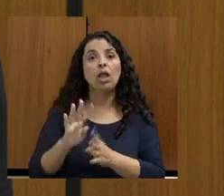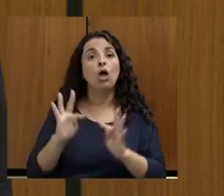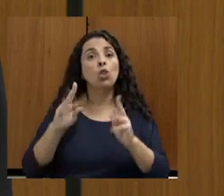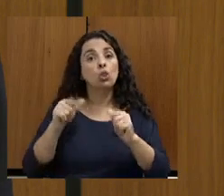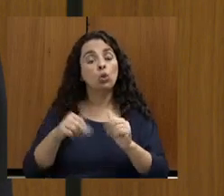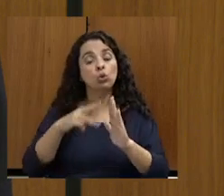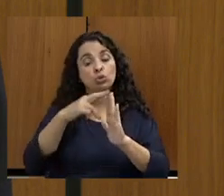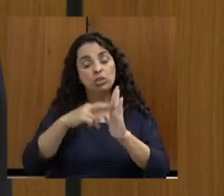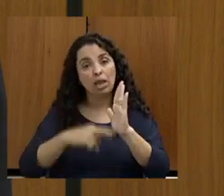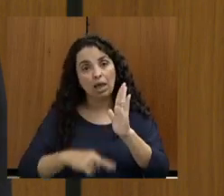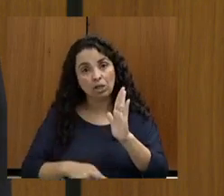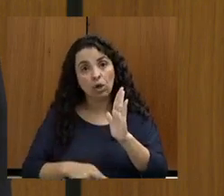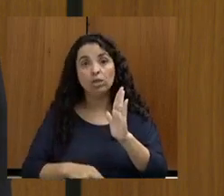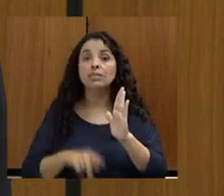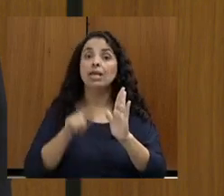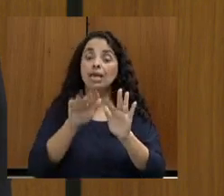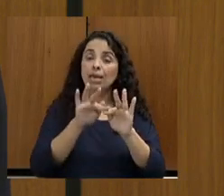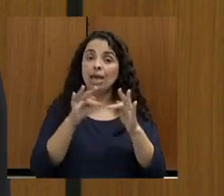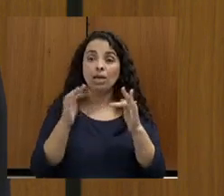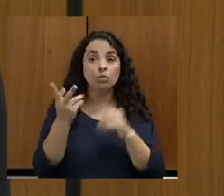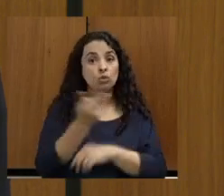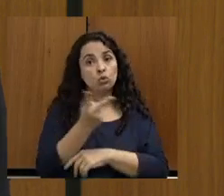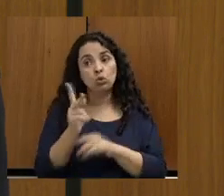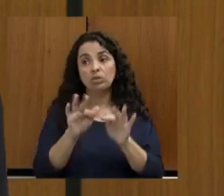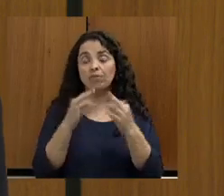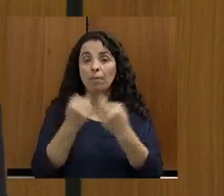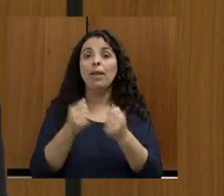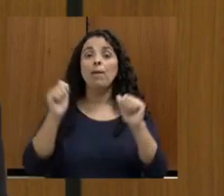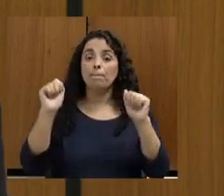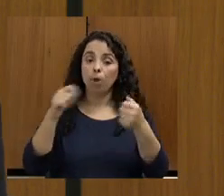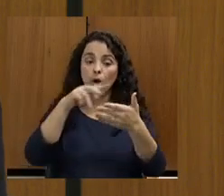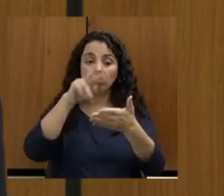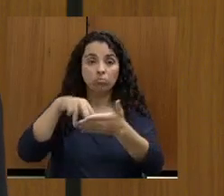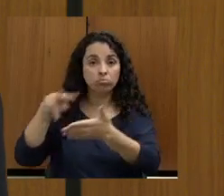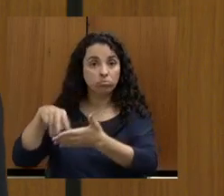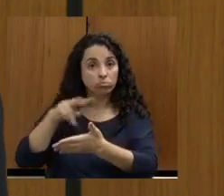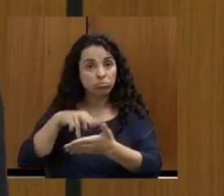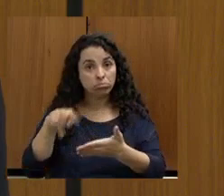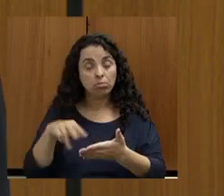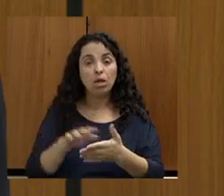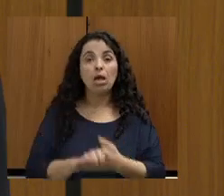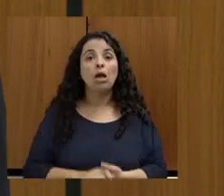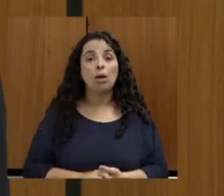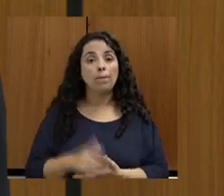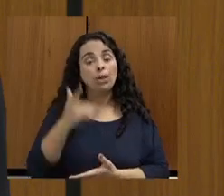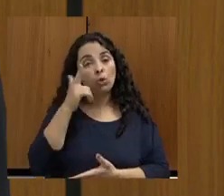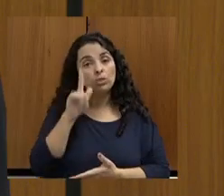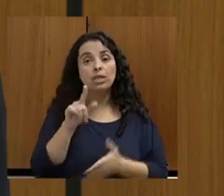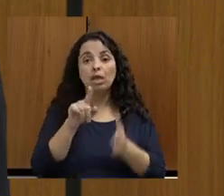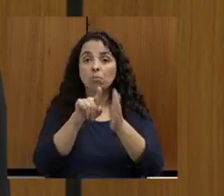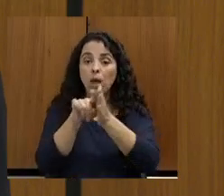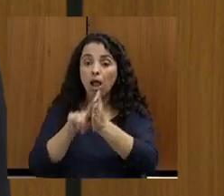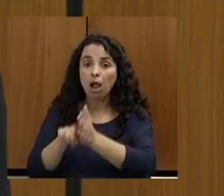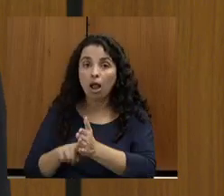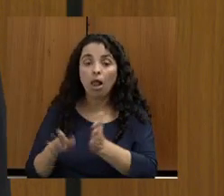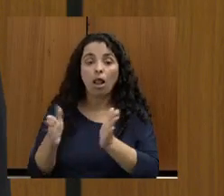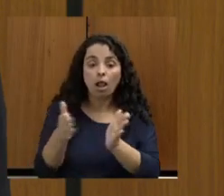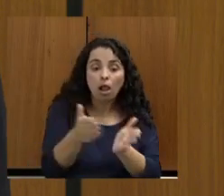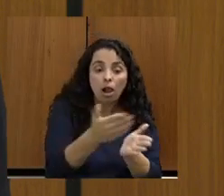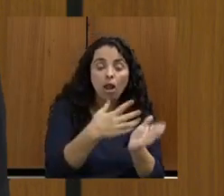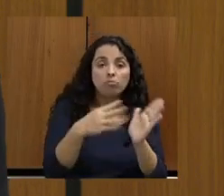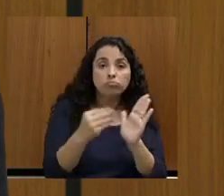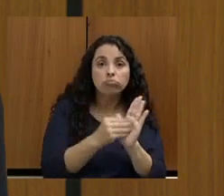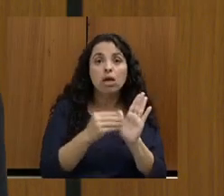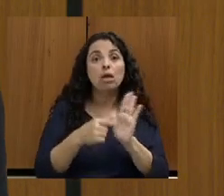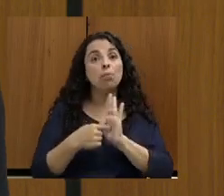disposição das duas famílias para poder apurar e demonstrar que